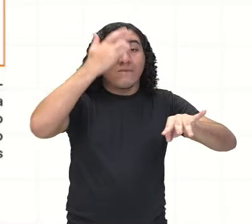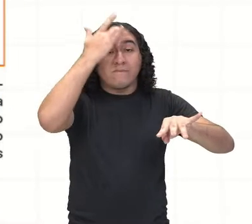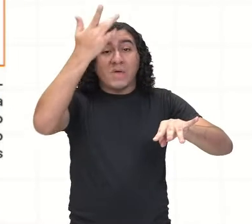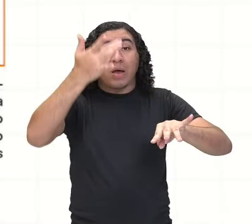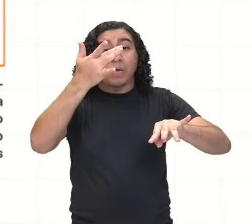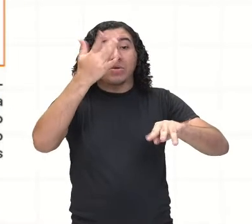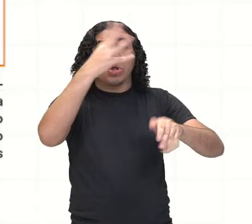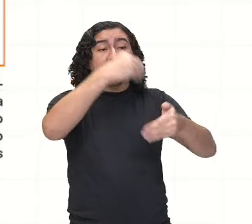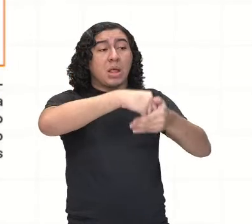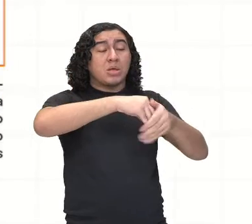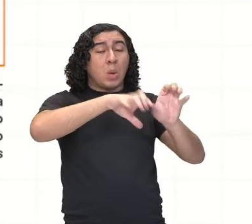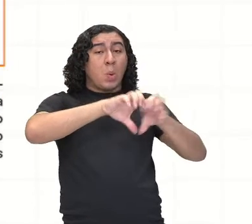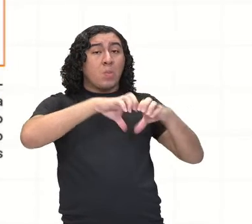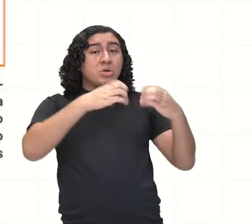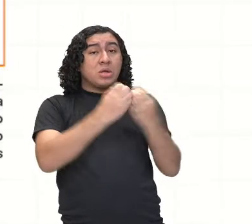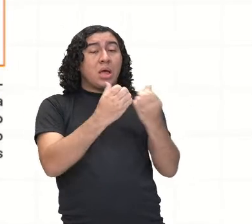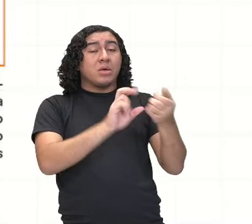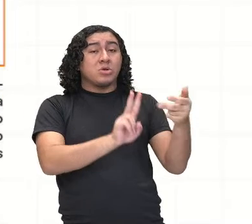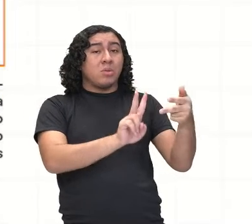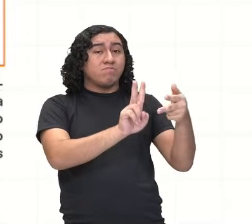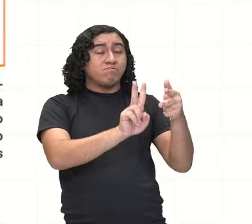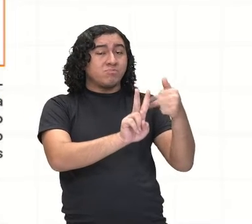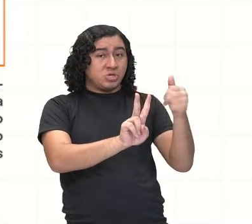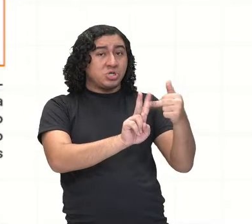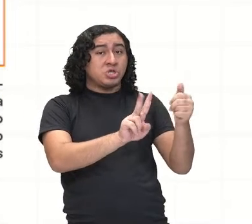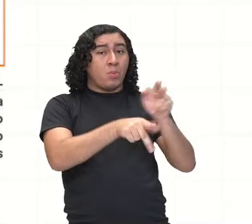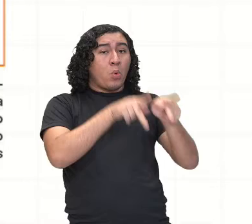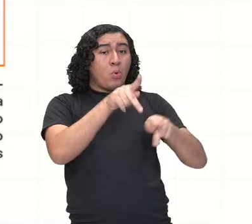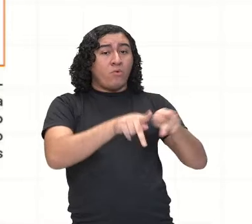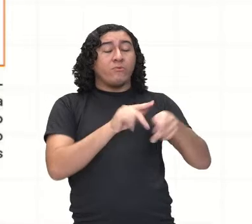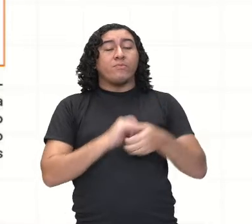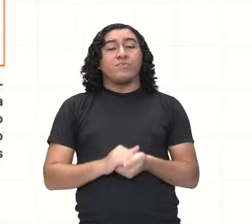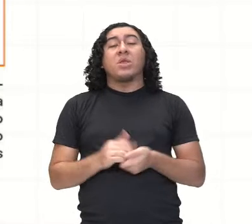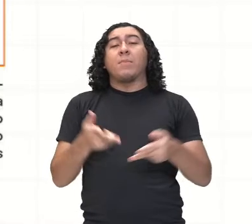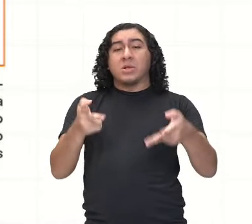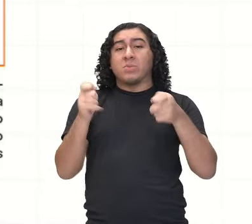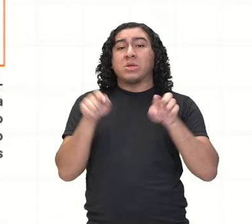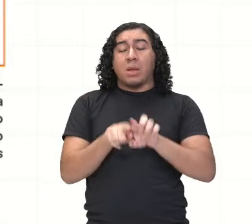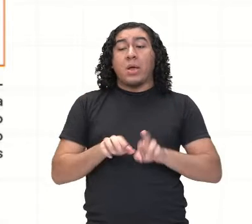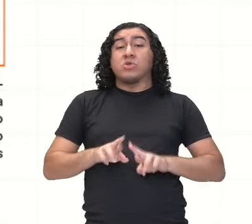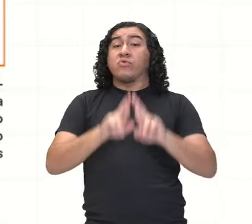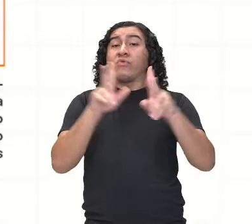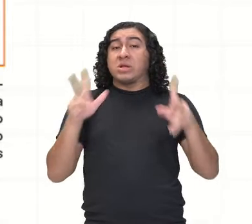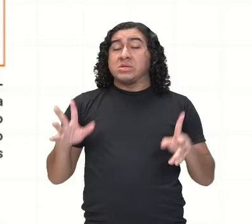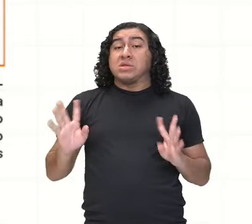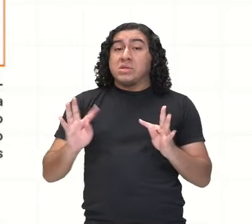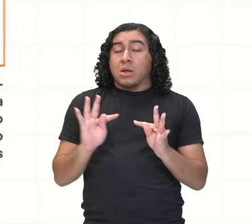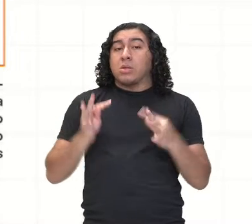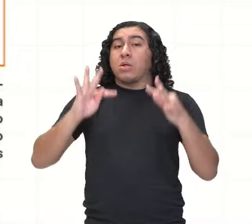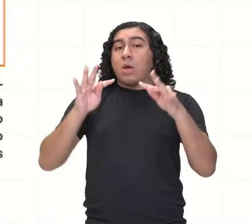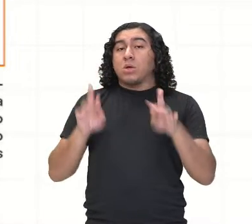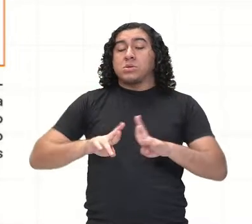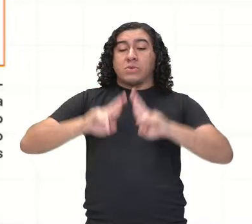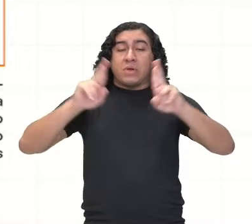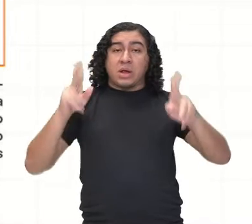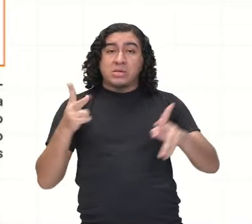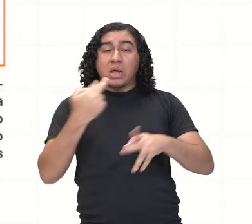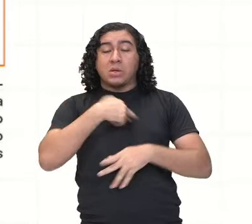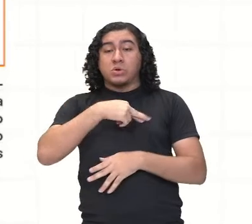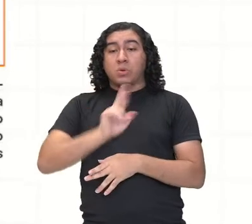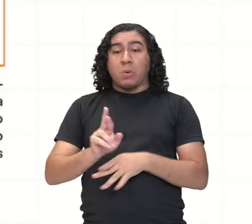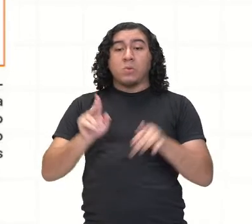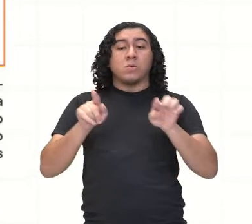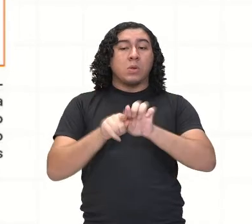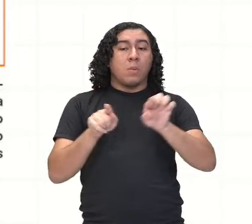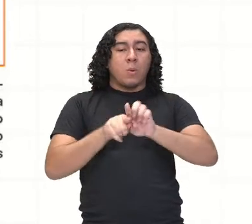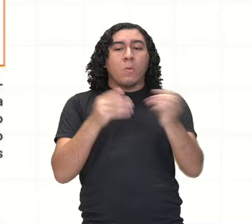facilidade dentro dessas populações. Então, nós já vimos aqui as questões das diferenças tecnológicas, diferença religiosa, e vimos